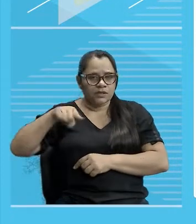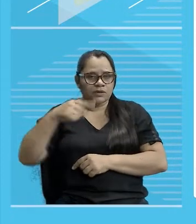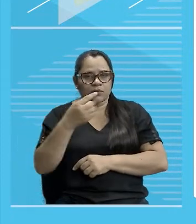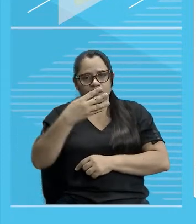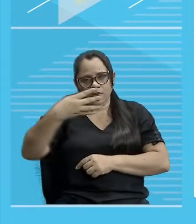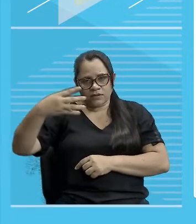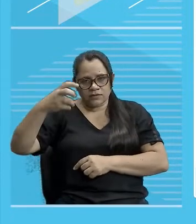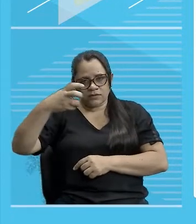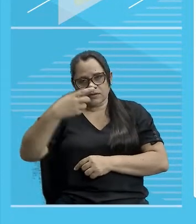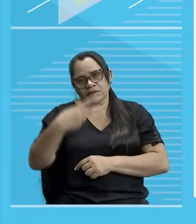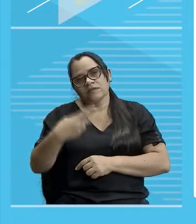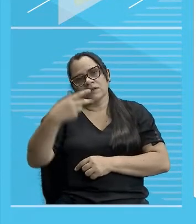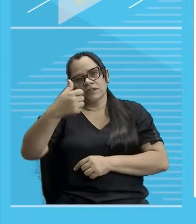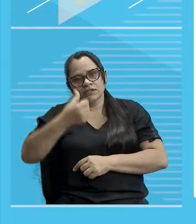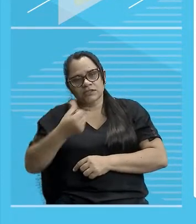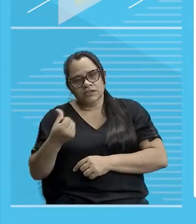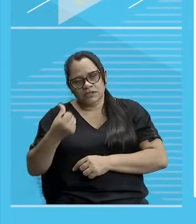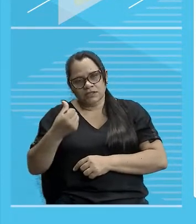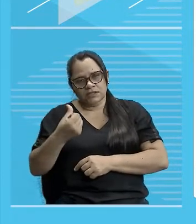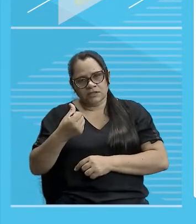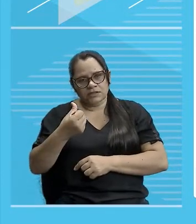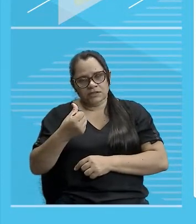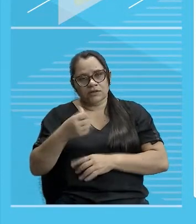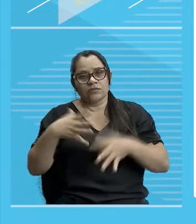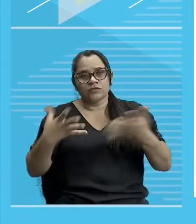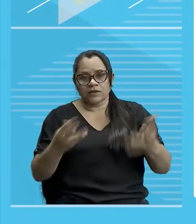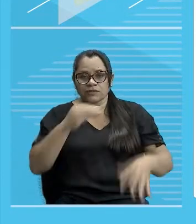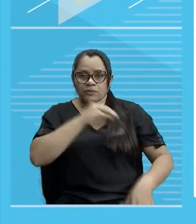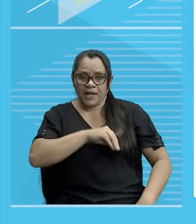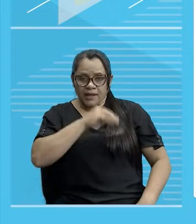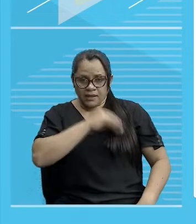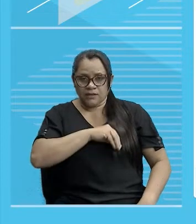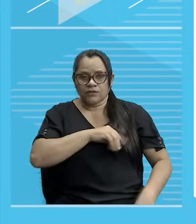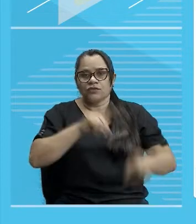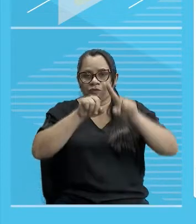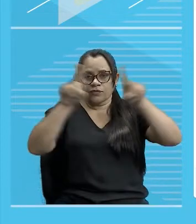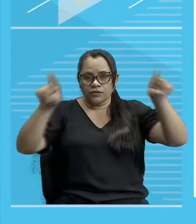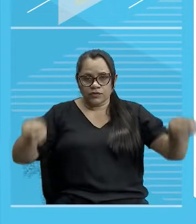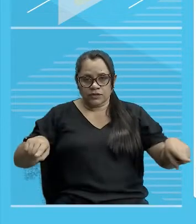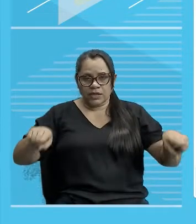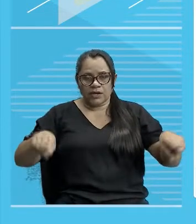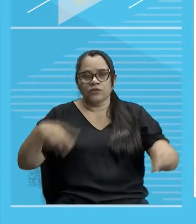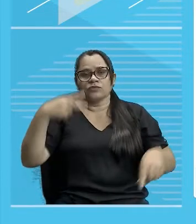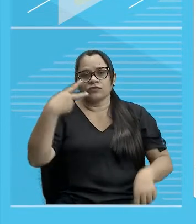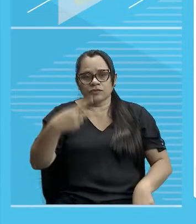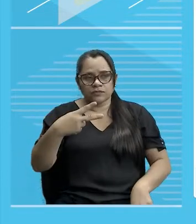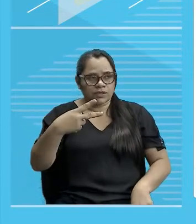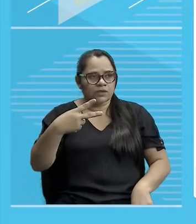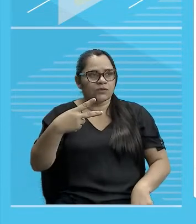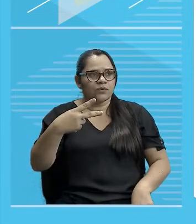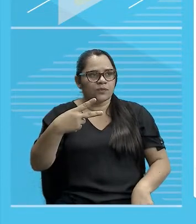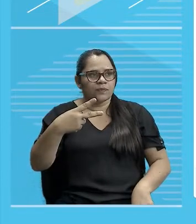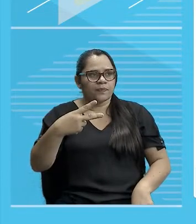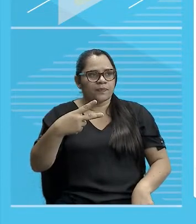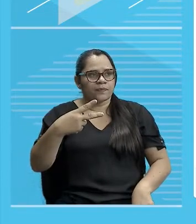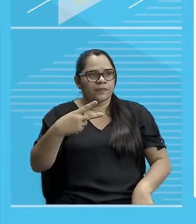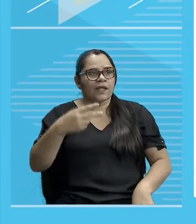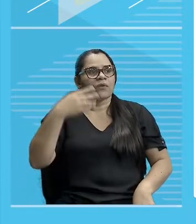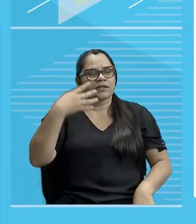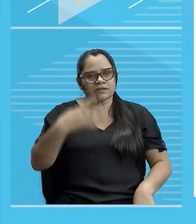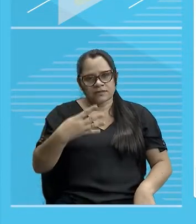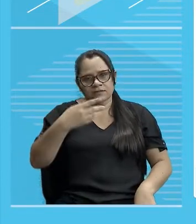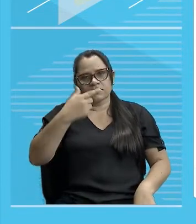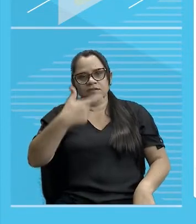2426 é como se tivesse gastando com funcionário cada funcionário que tu contrata tu gasta mais ou menos